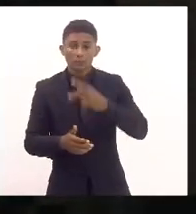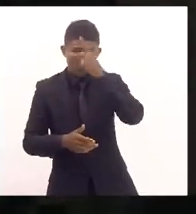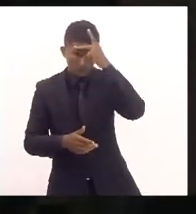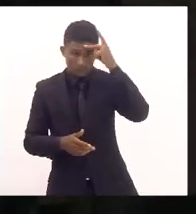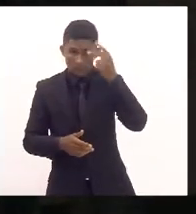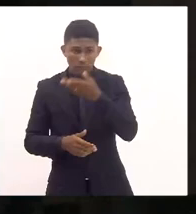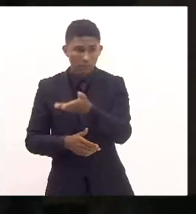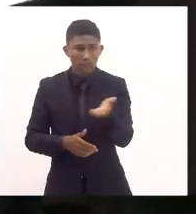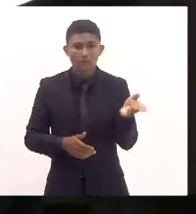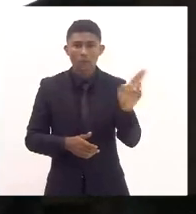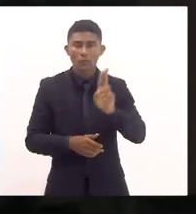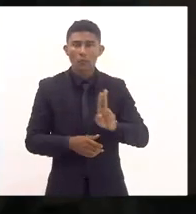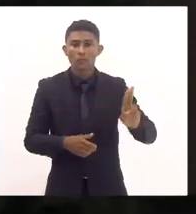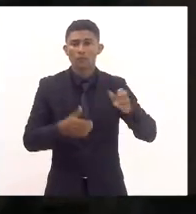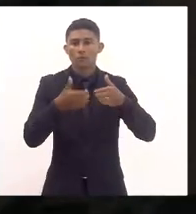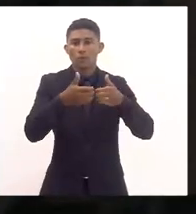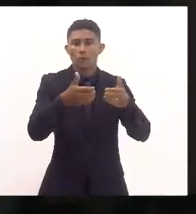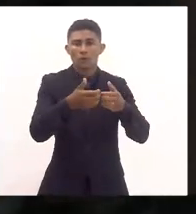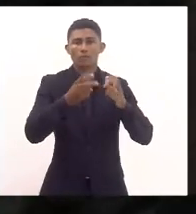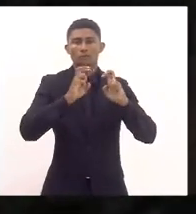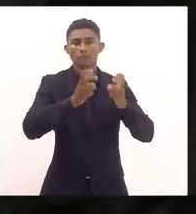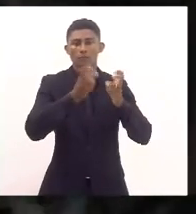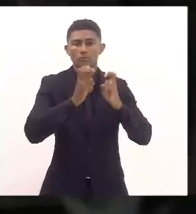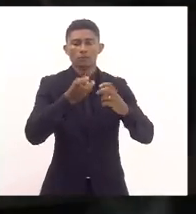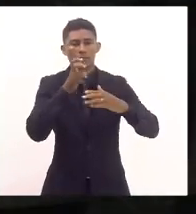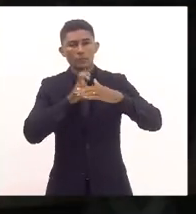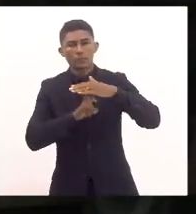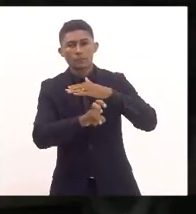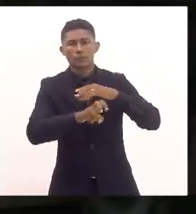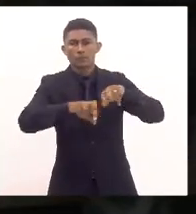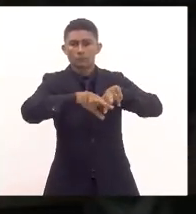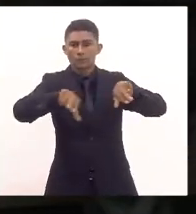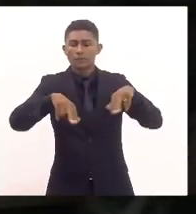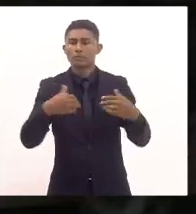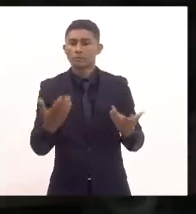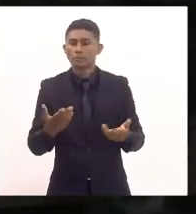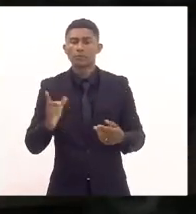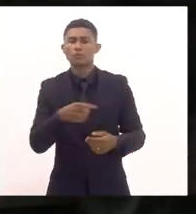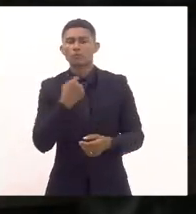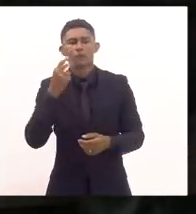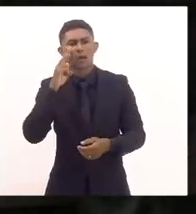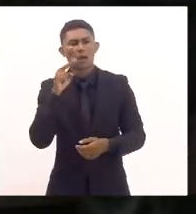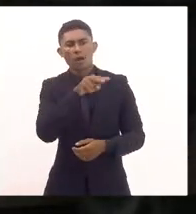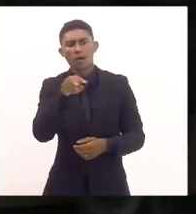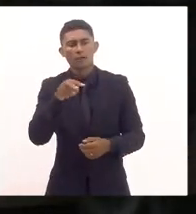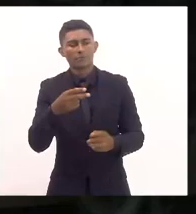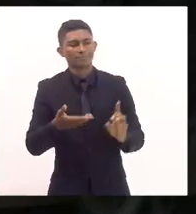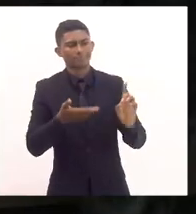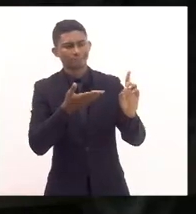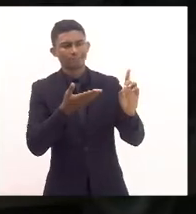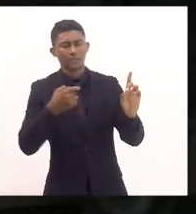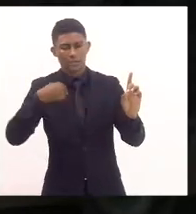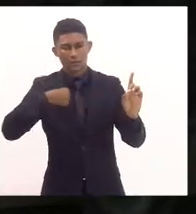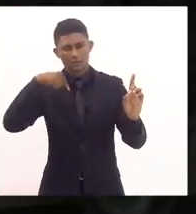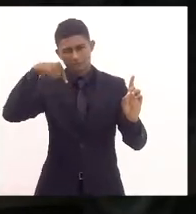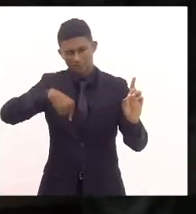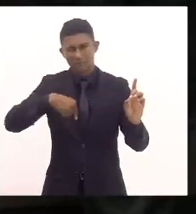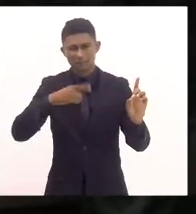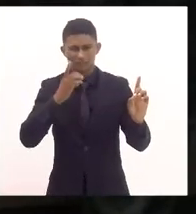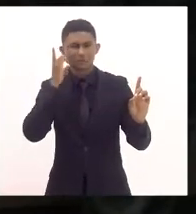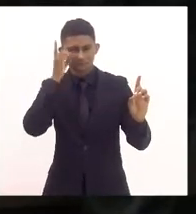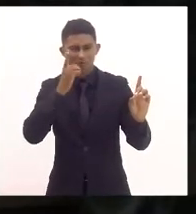público o que nós temos visto e o chama atenção aqui do candidato como deputada dessa